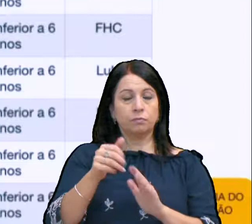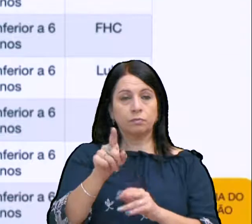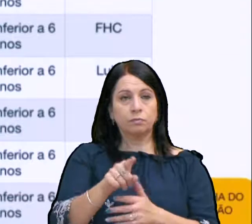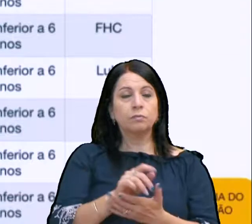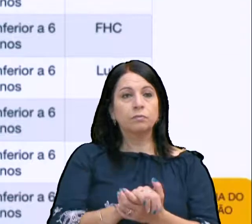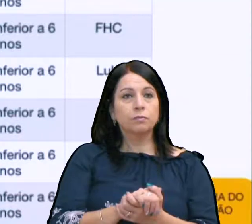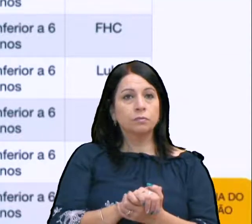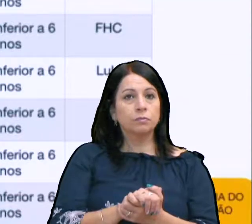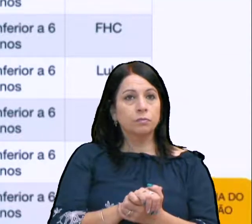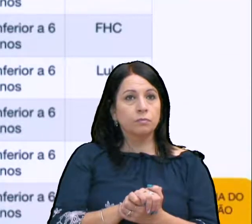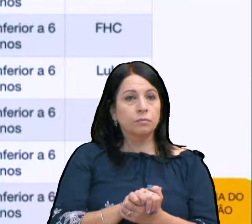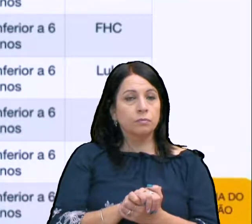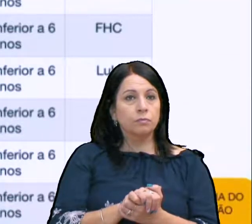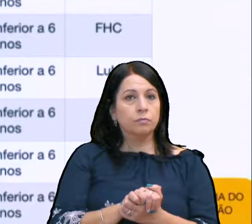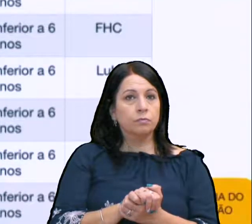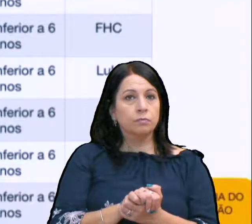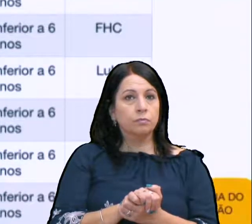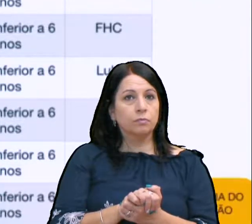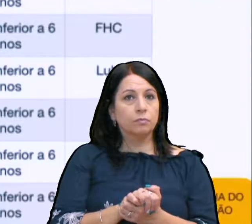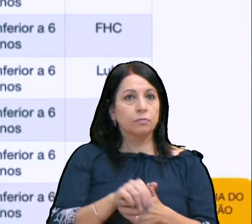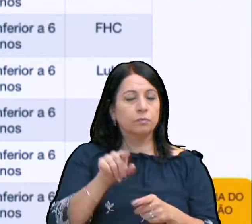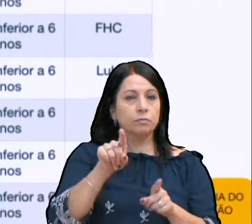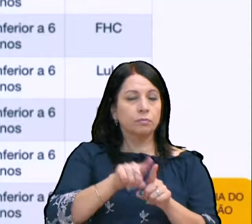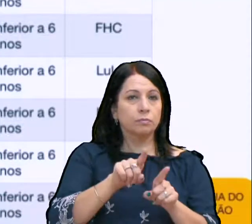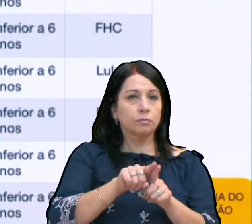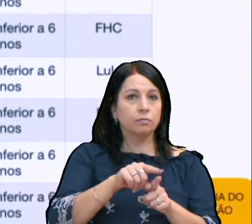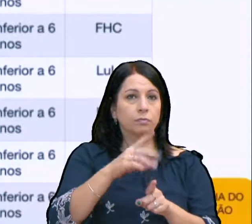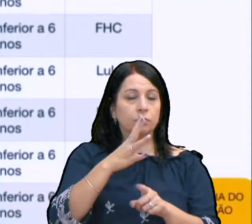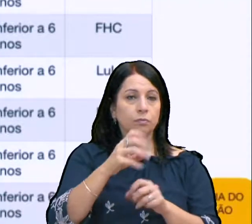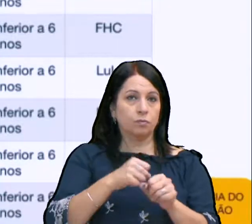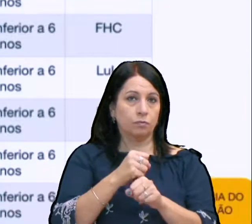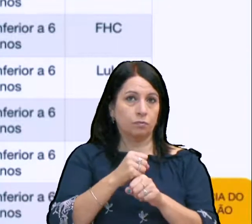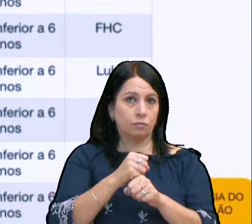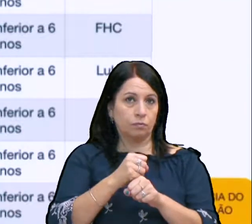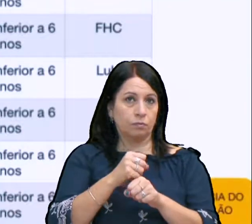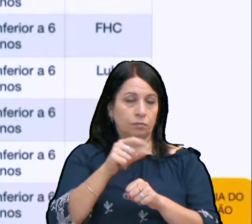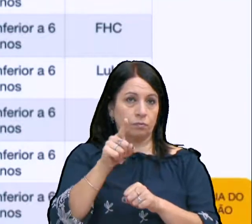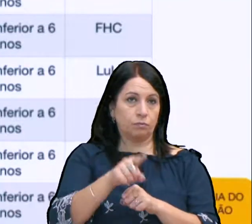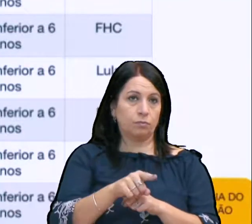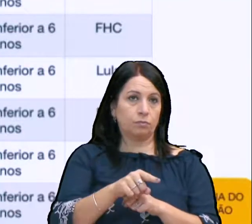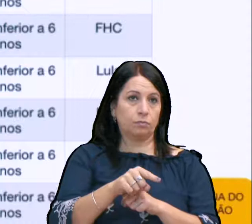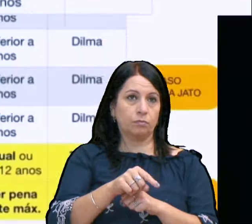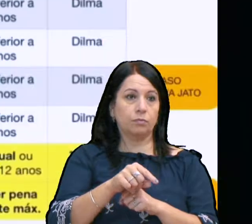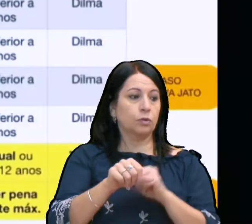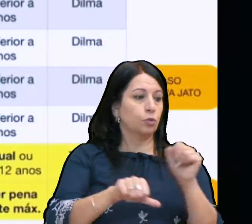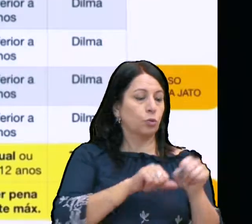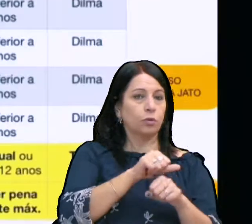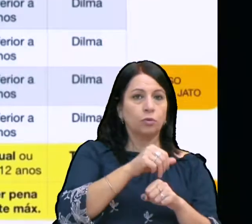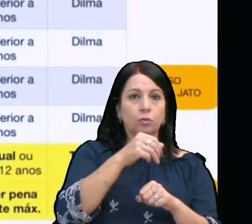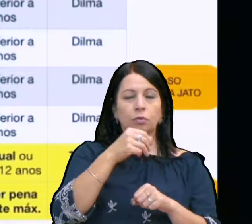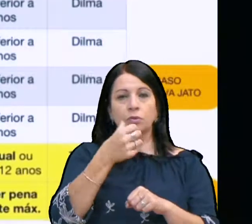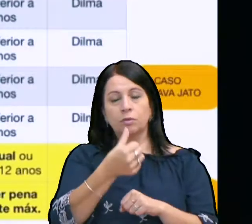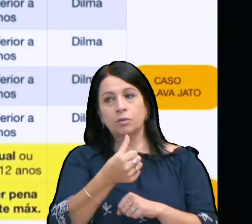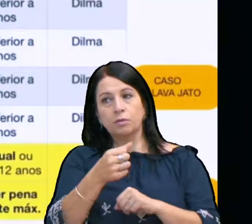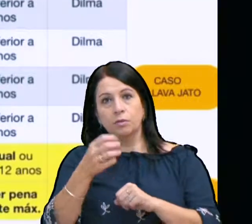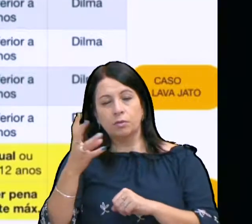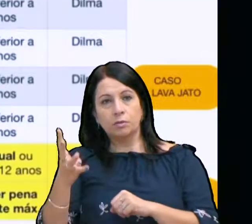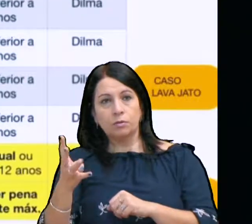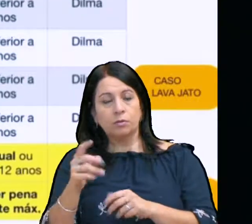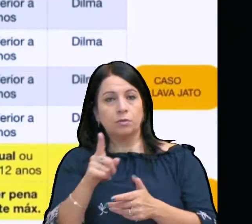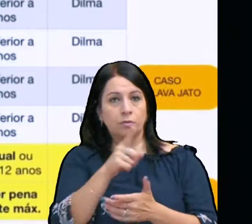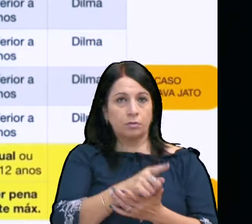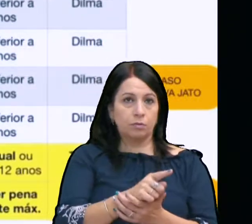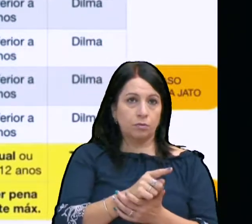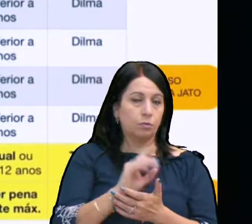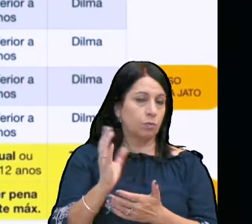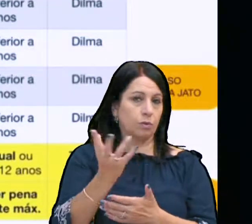nela, pena inferior a 4 anos, baixaram de 6 para 4, então era mais restritiva, não